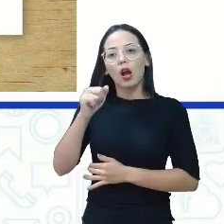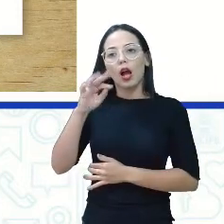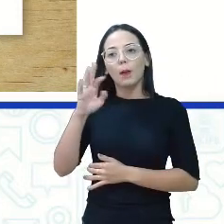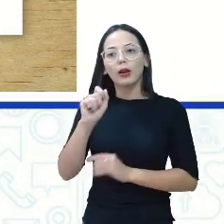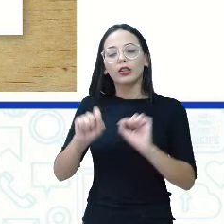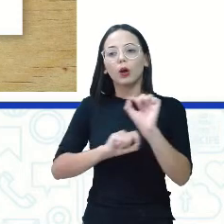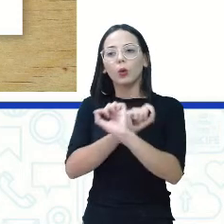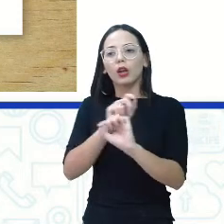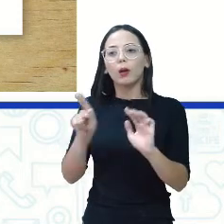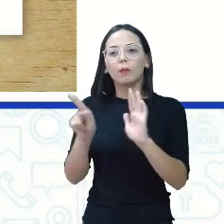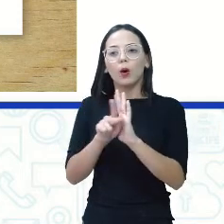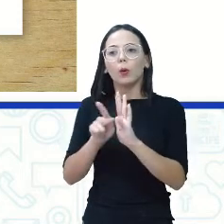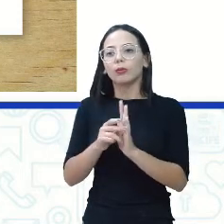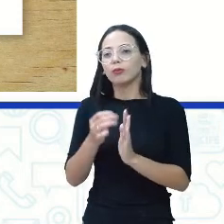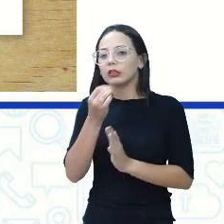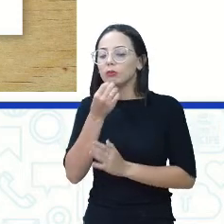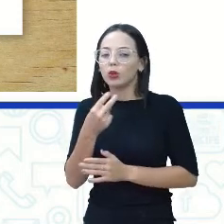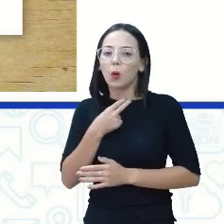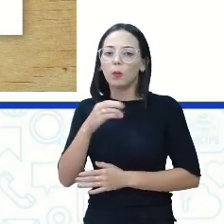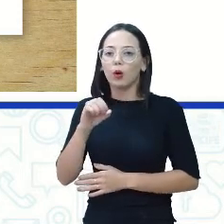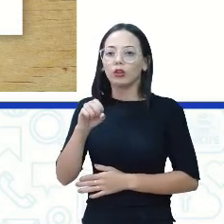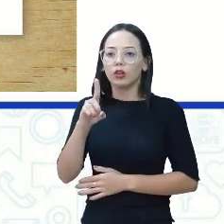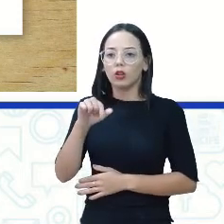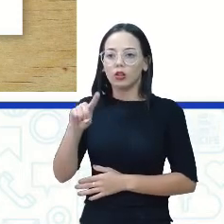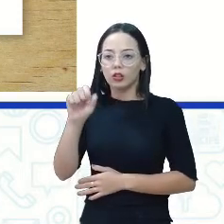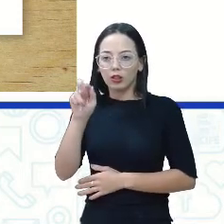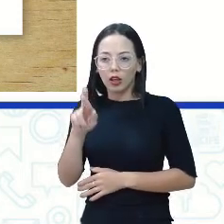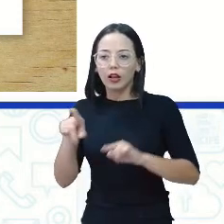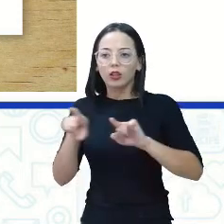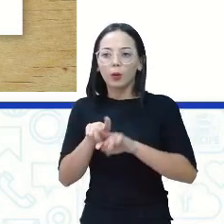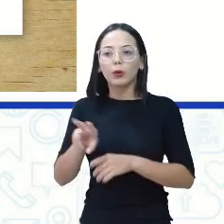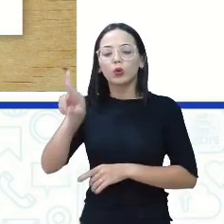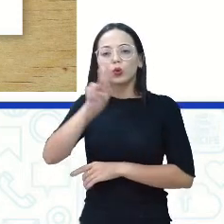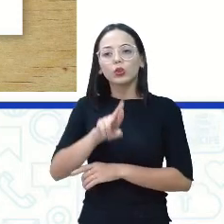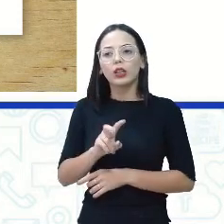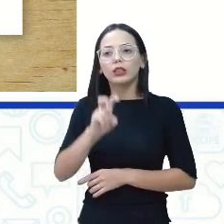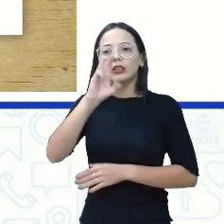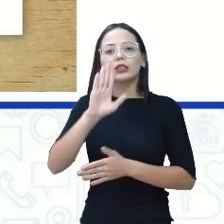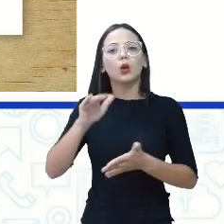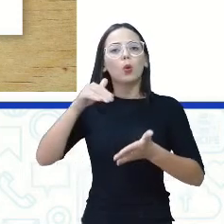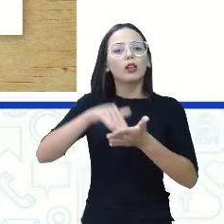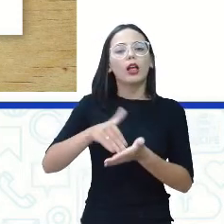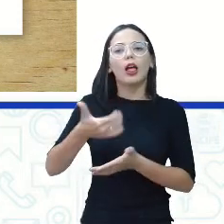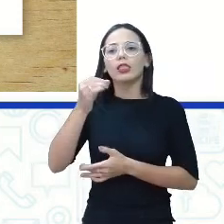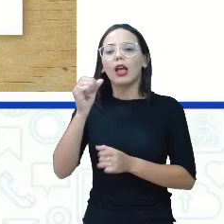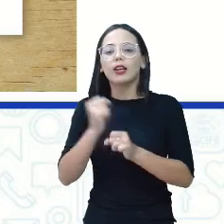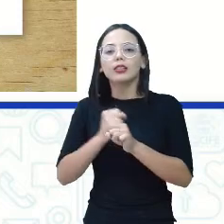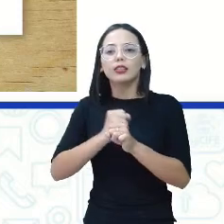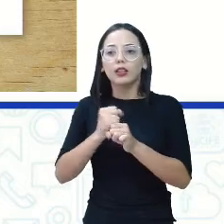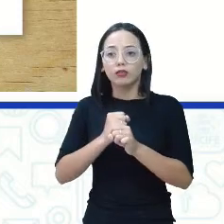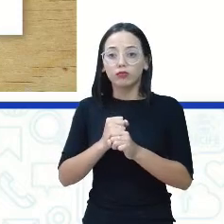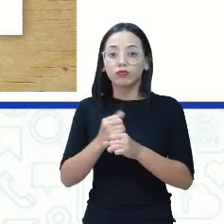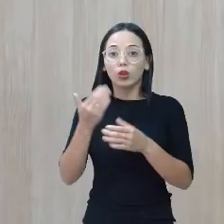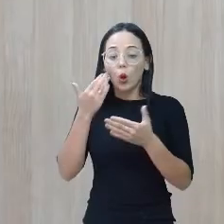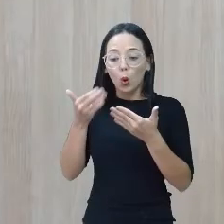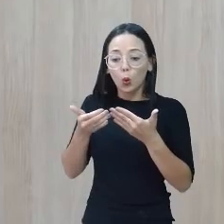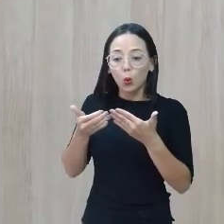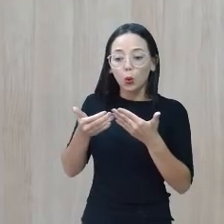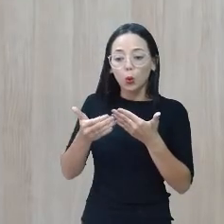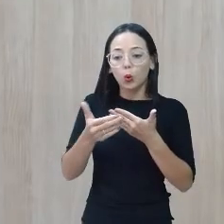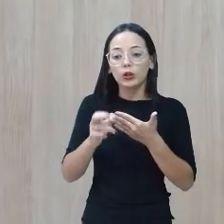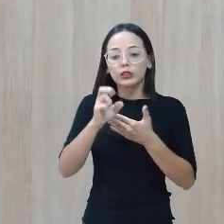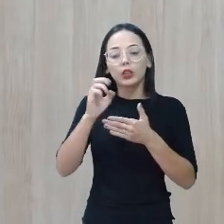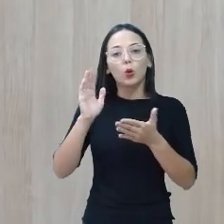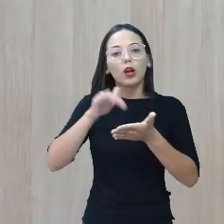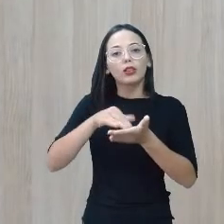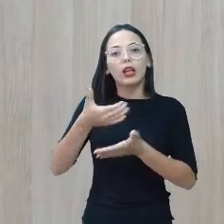o cobre e não deixa oxidar. E pode ser usado de 5 a 10 anos. Então, ele pode ficar mais tempo e é